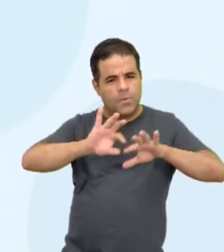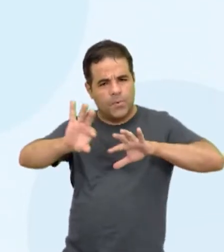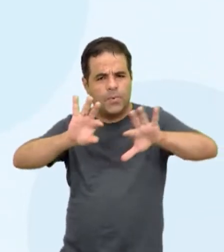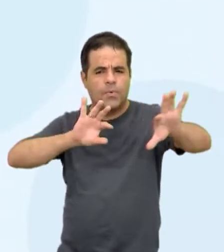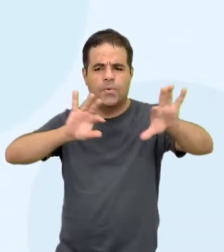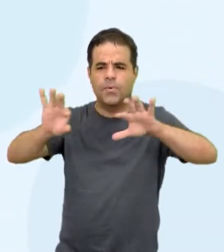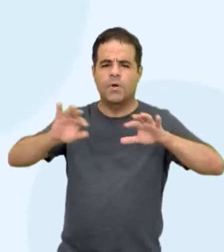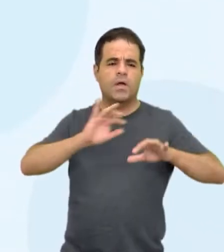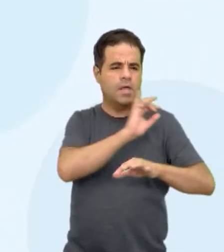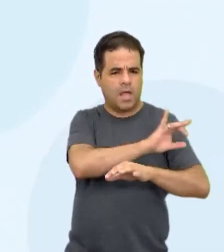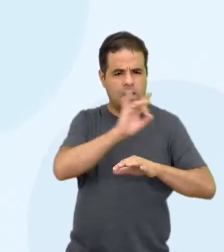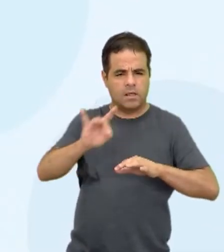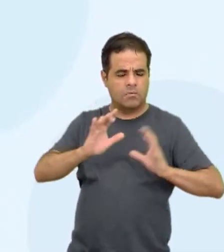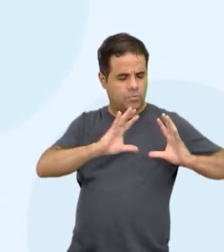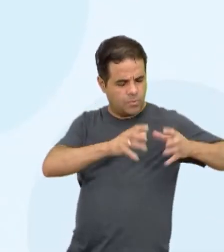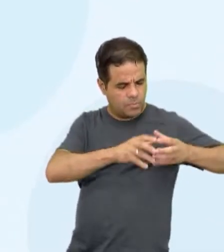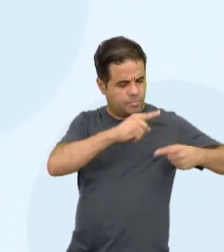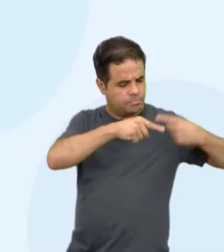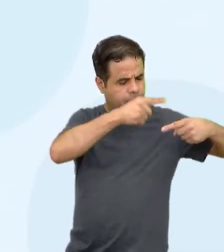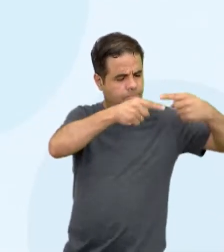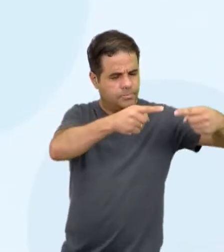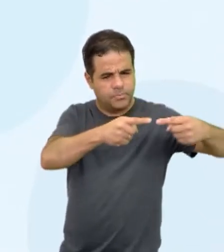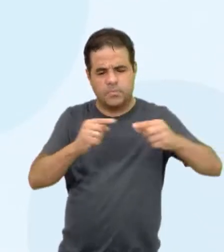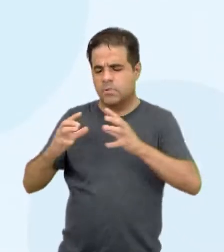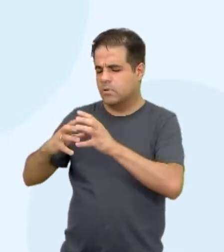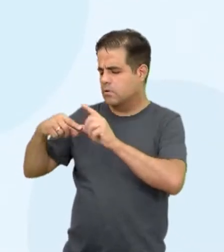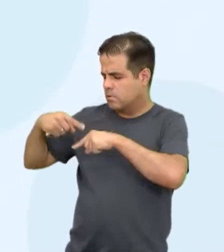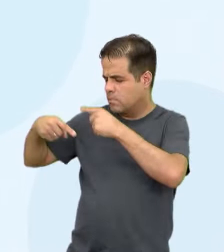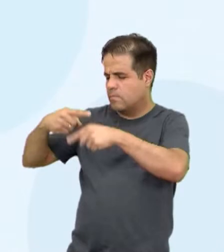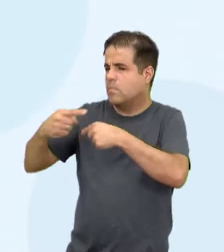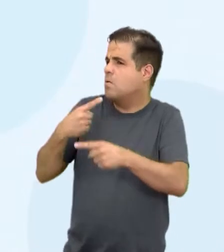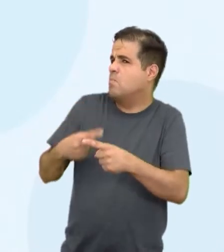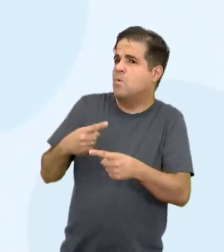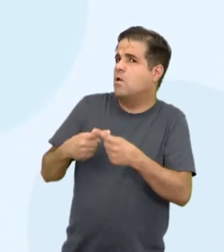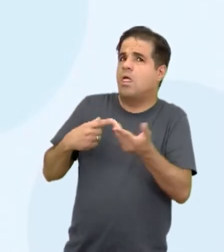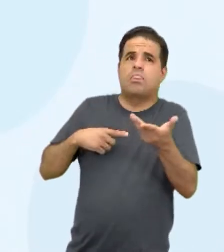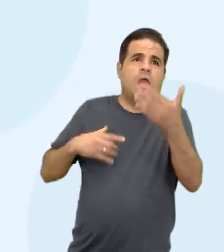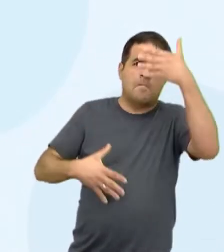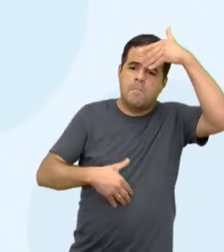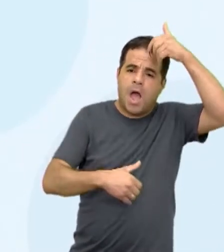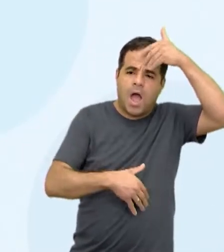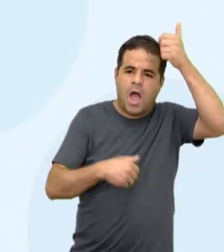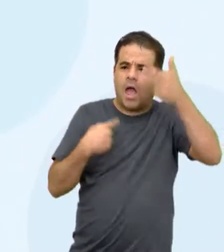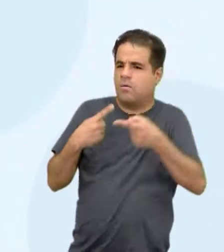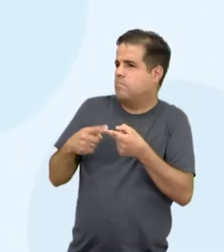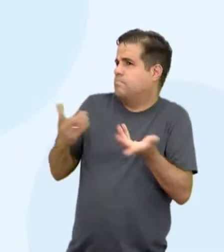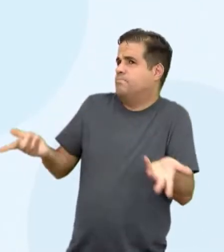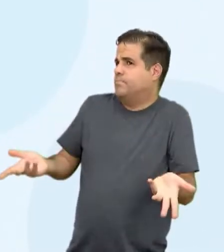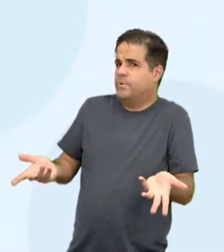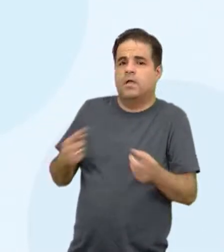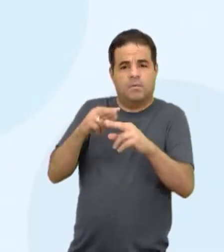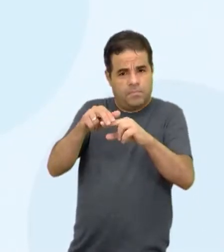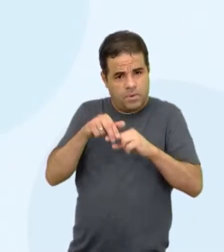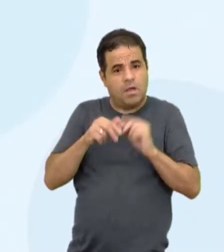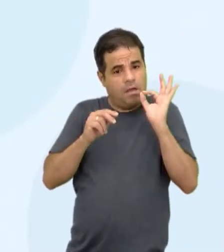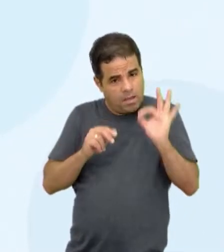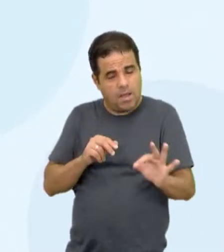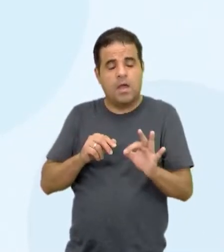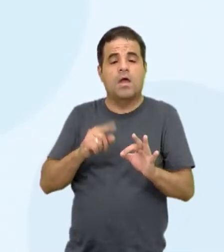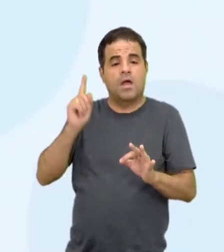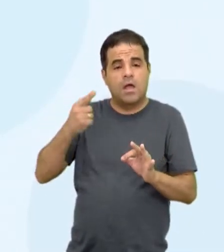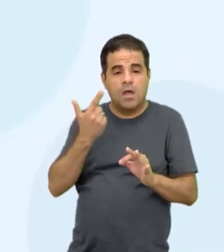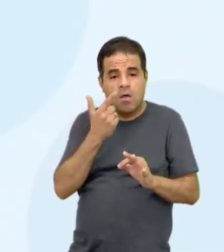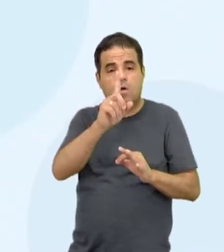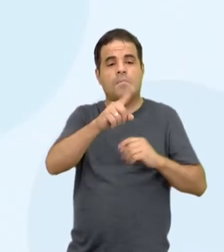com as suas linhas evolutivas. Tanto é que, né, tem aquela pergunta, por que ainda existem macacos? Porque Justamente por causa disso, é